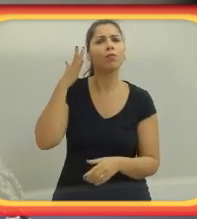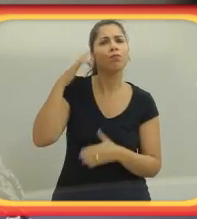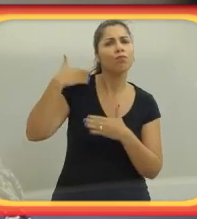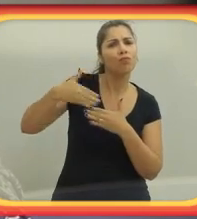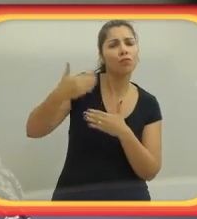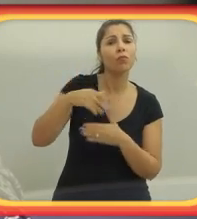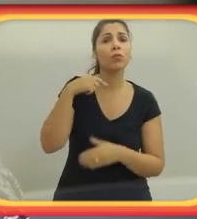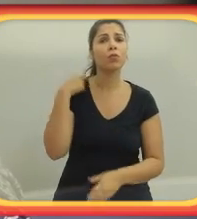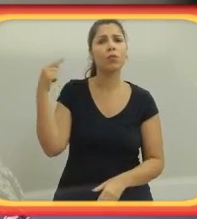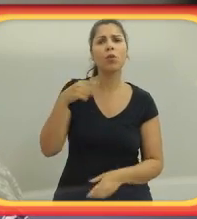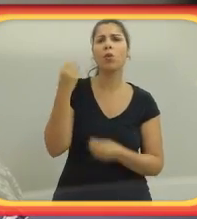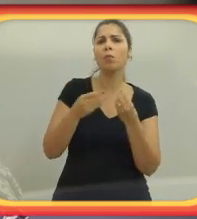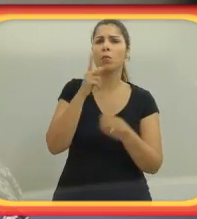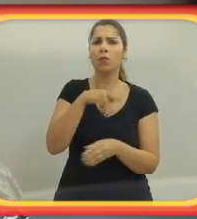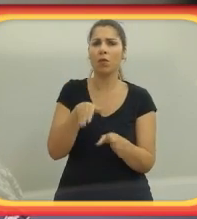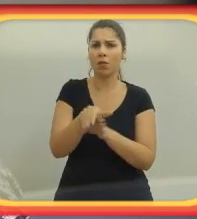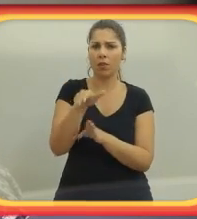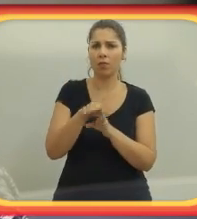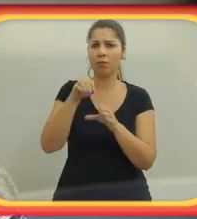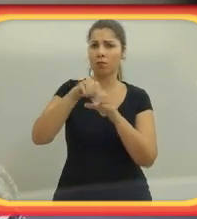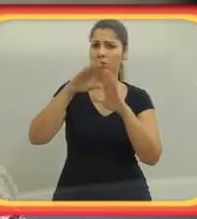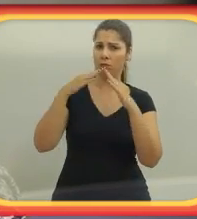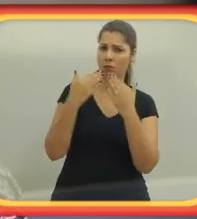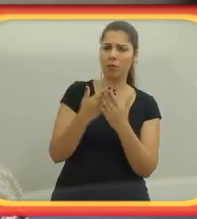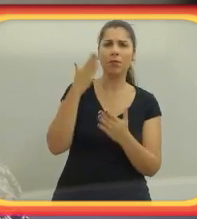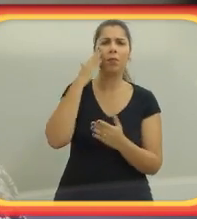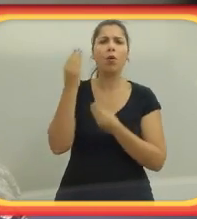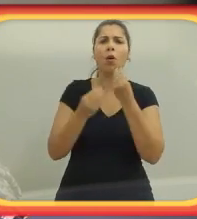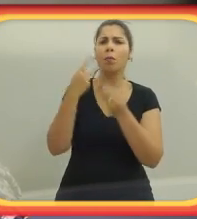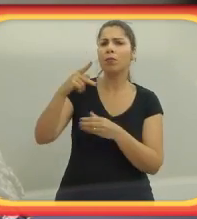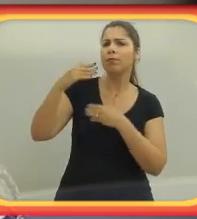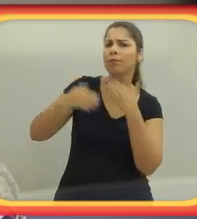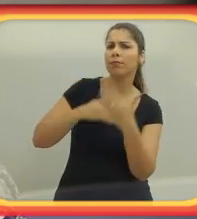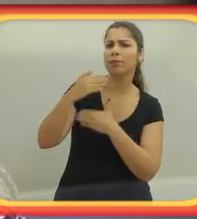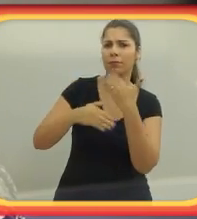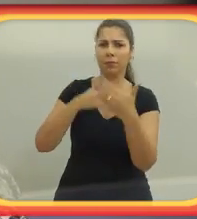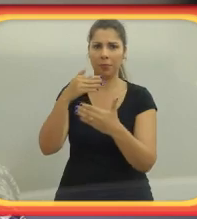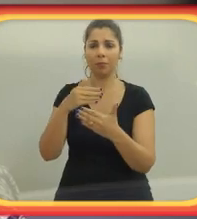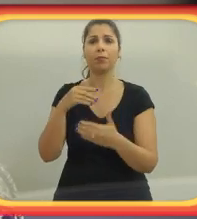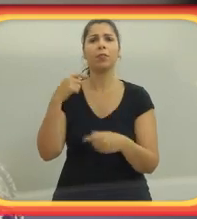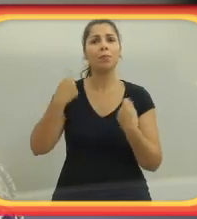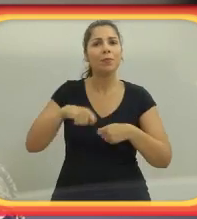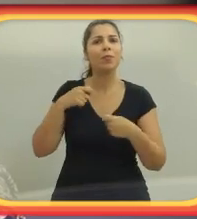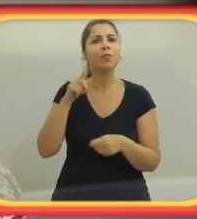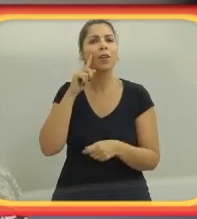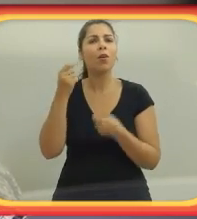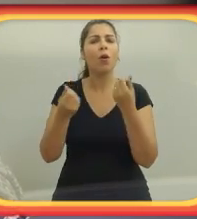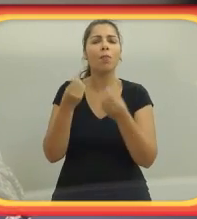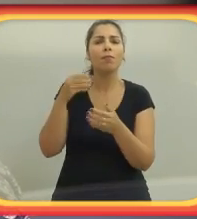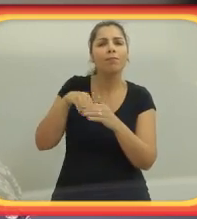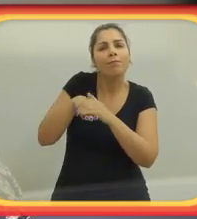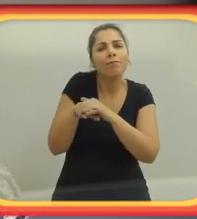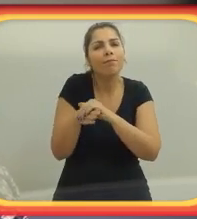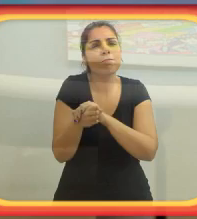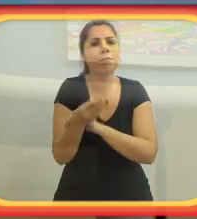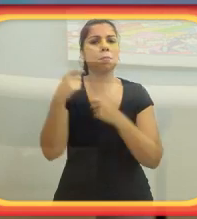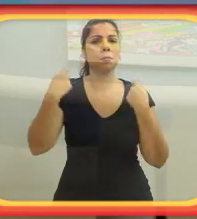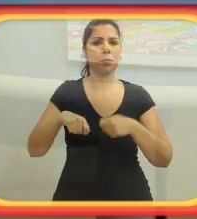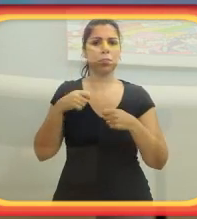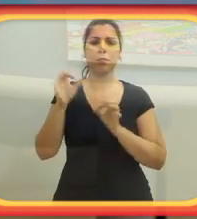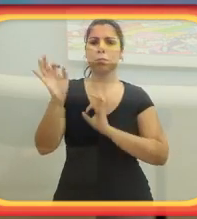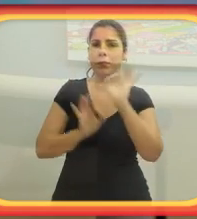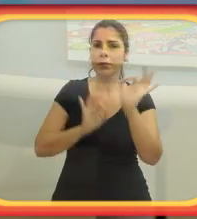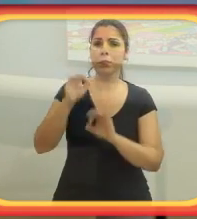e acompanhamos todo esse processo. Mensalmente, eu vinha como professora orientadora à escola para saber como é que estava o